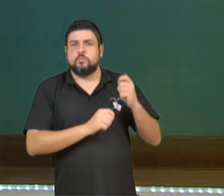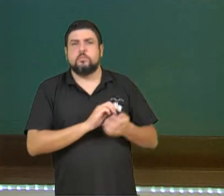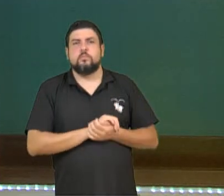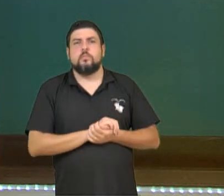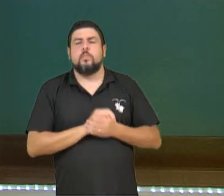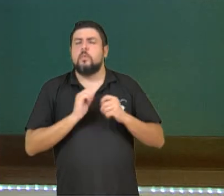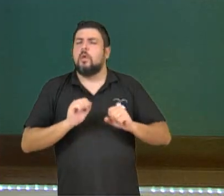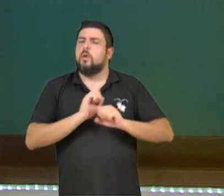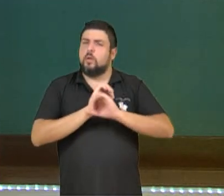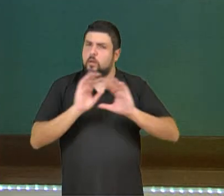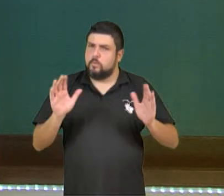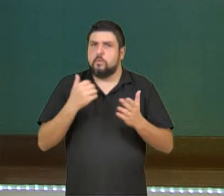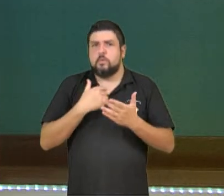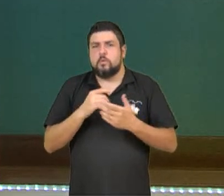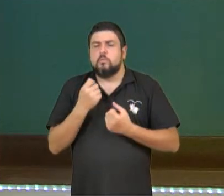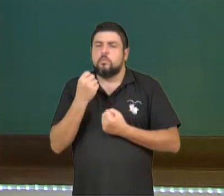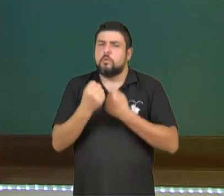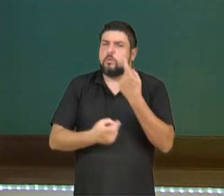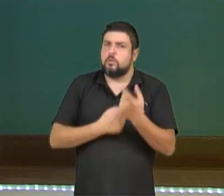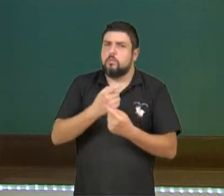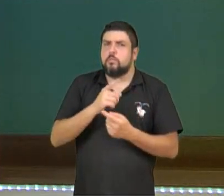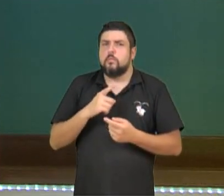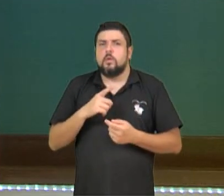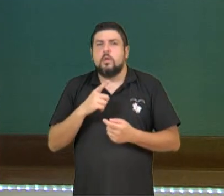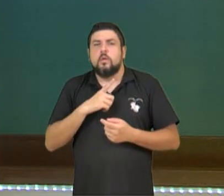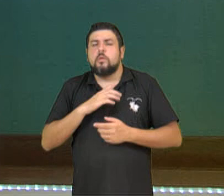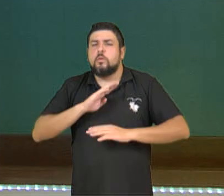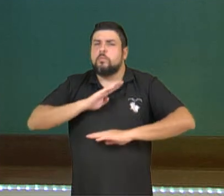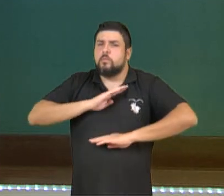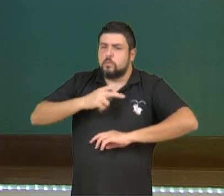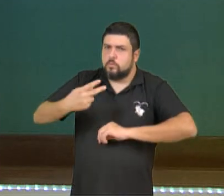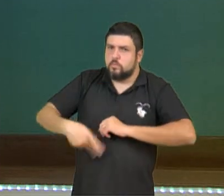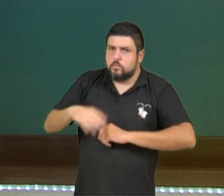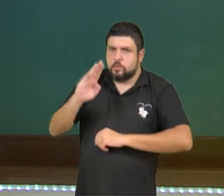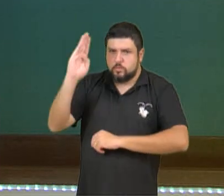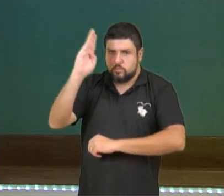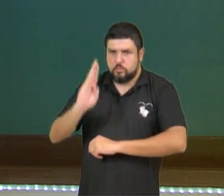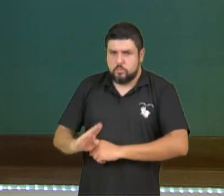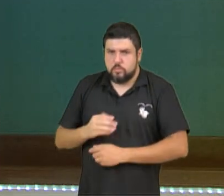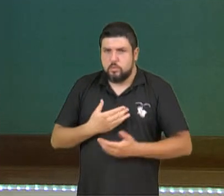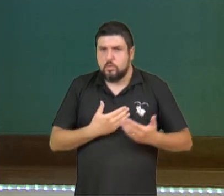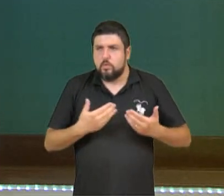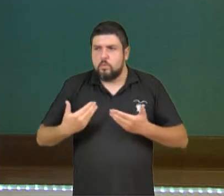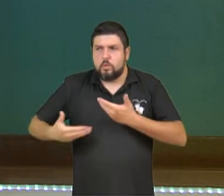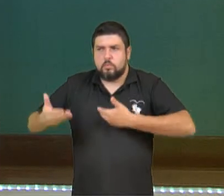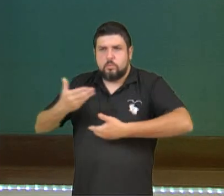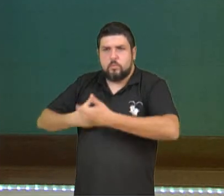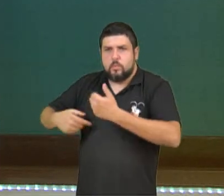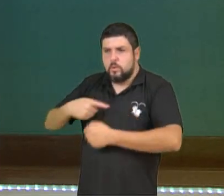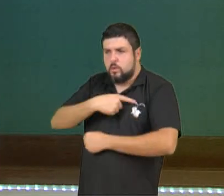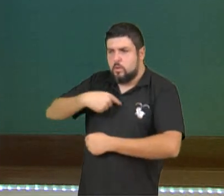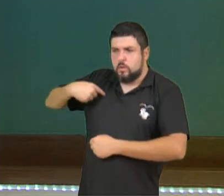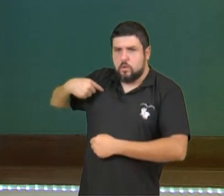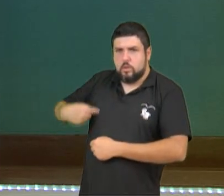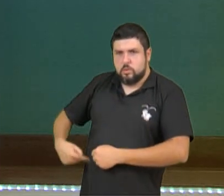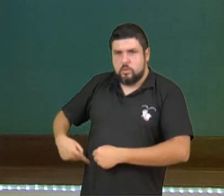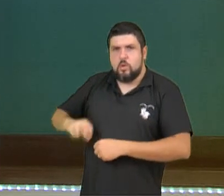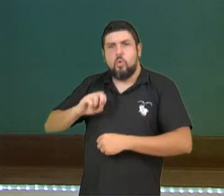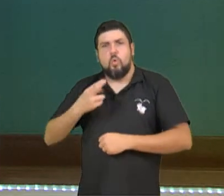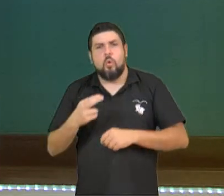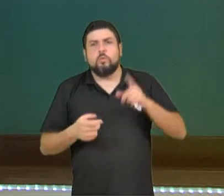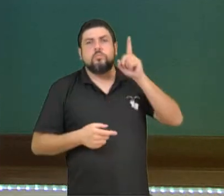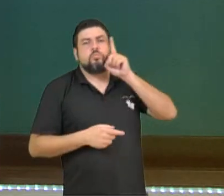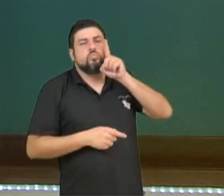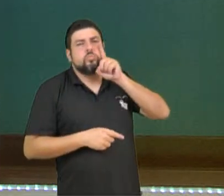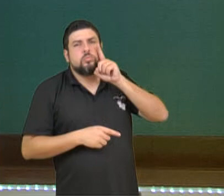alguns momentos existem determinadas situações do Brasil se relacionando com China ou com os Estados Unidos que provocam um